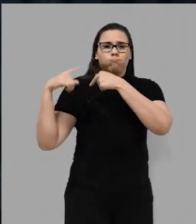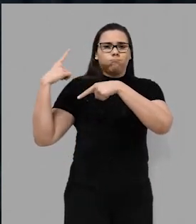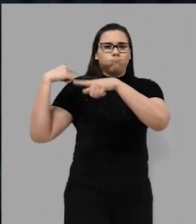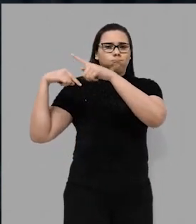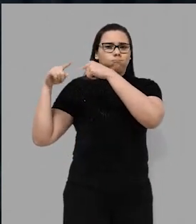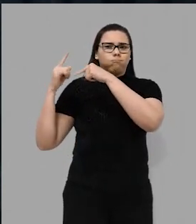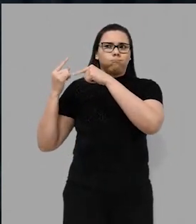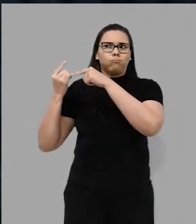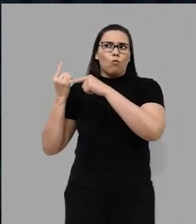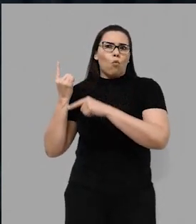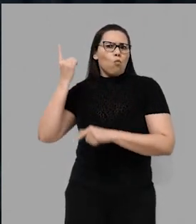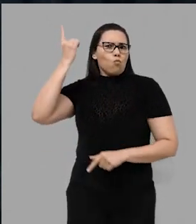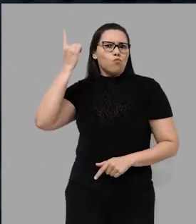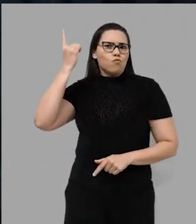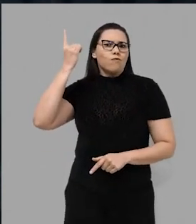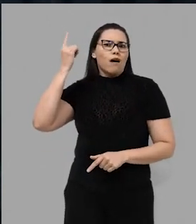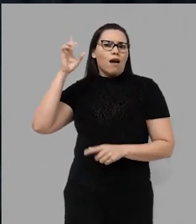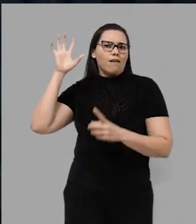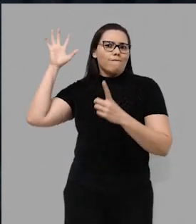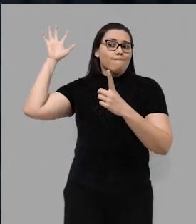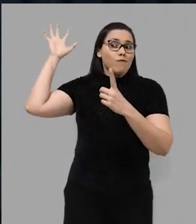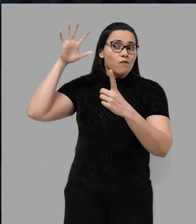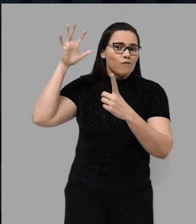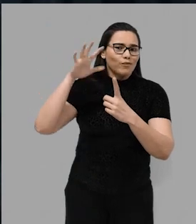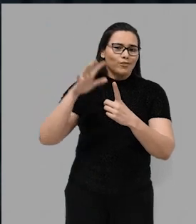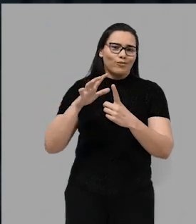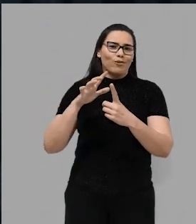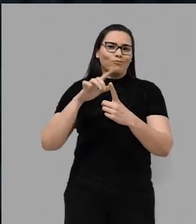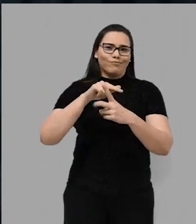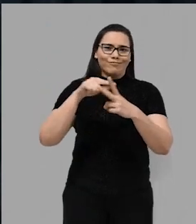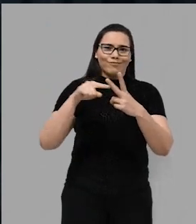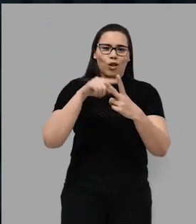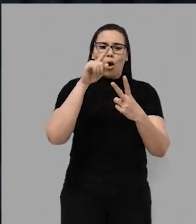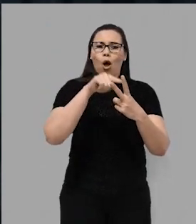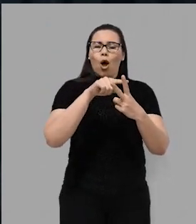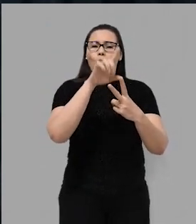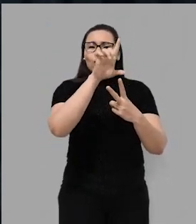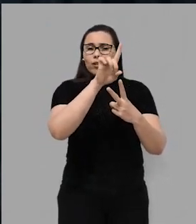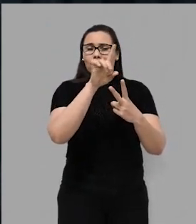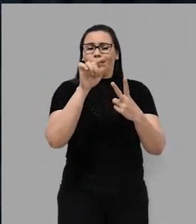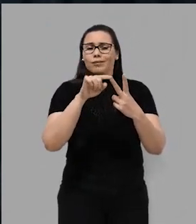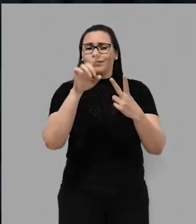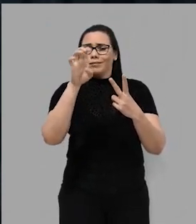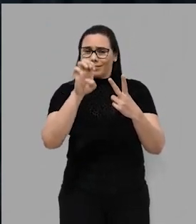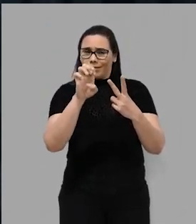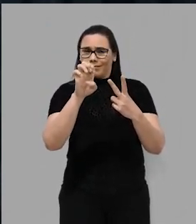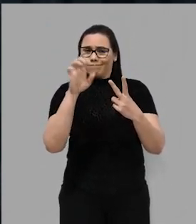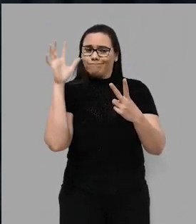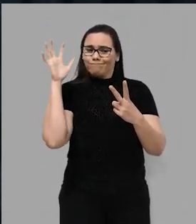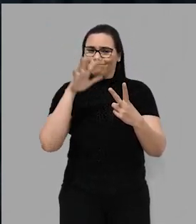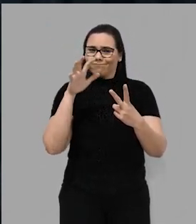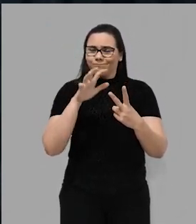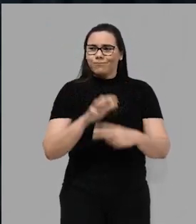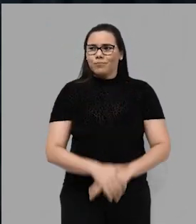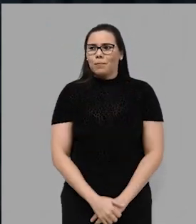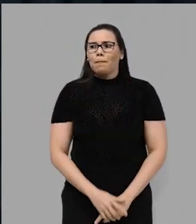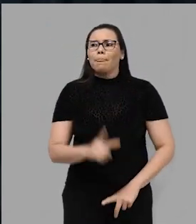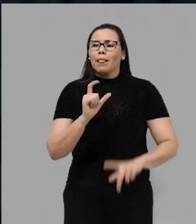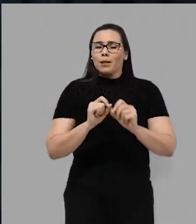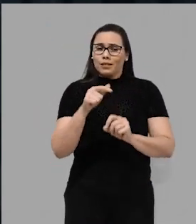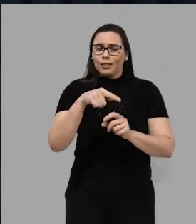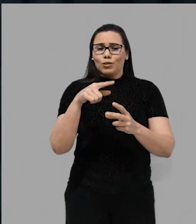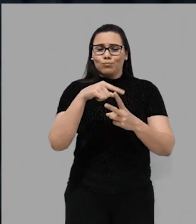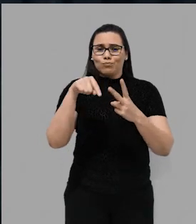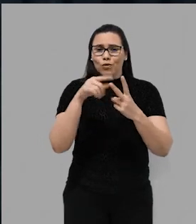dizer um mesmo ancestral comum. É uma forma de agrupamento em que todos os indivíduos